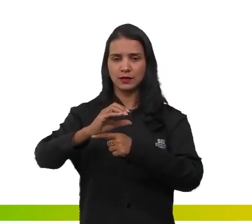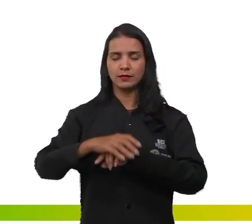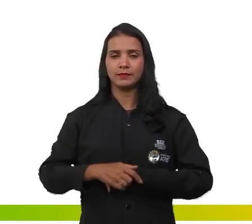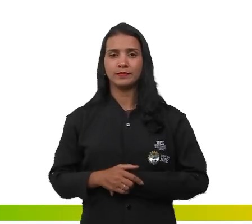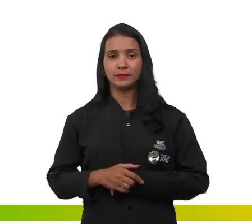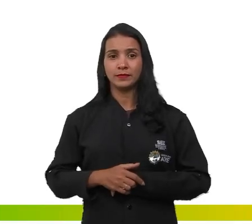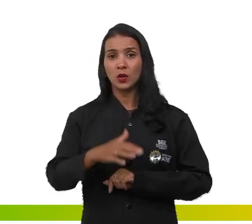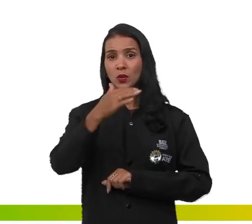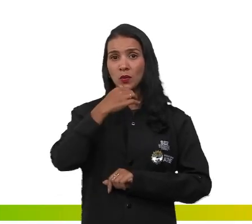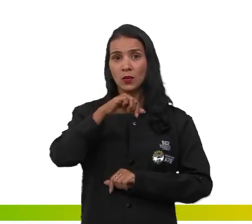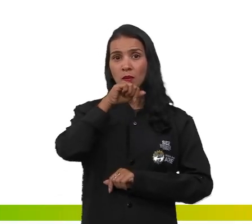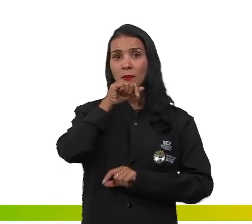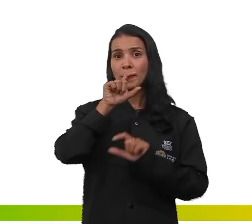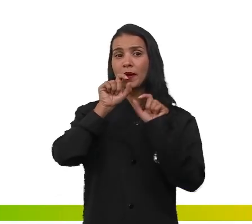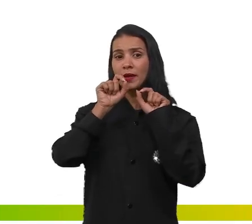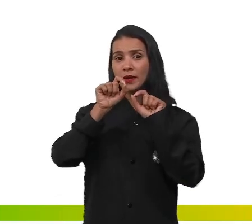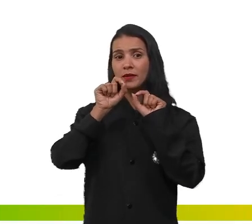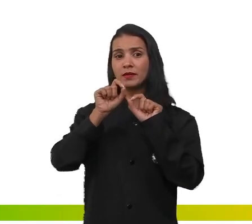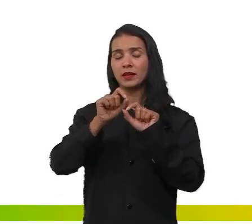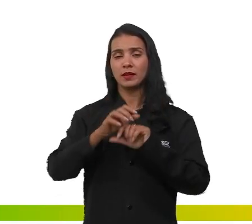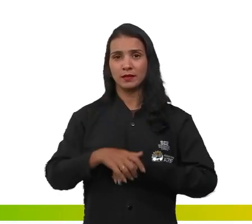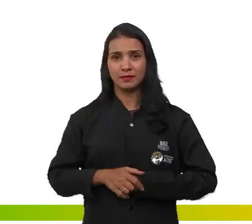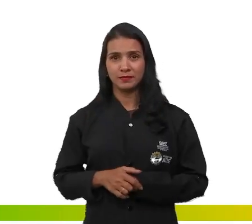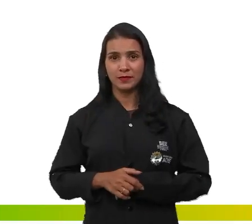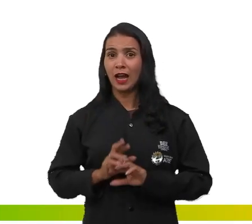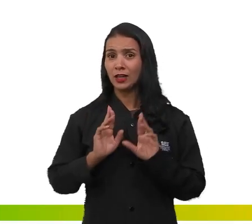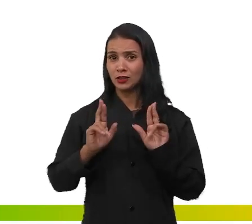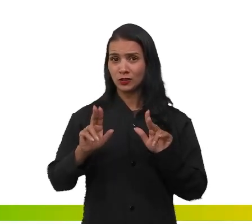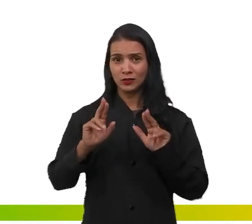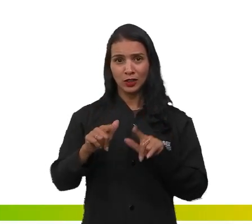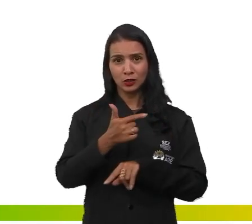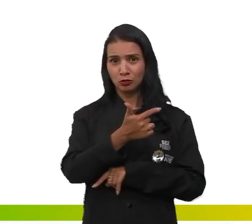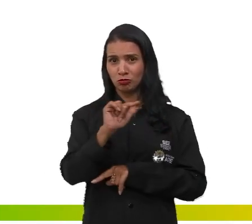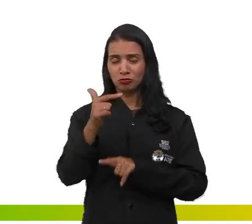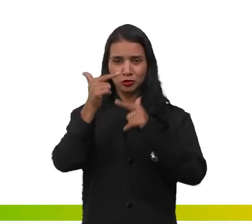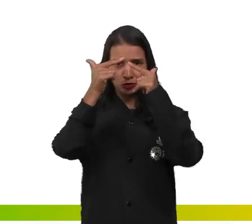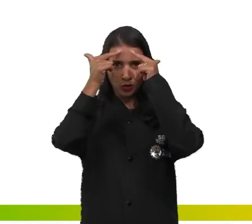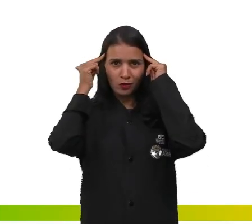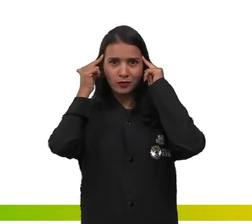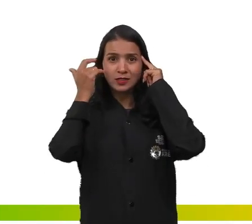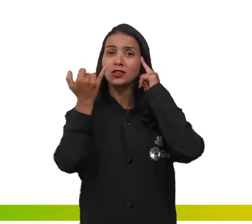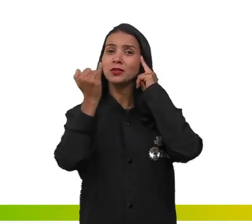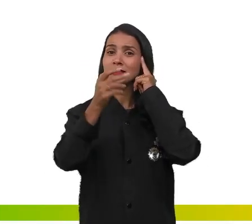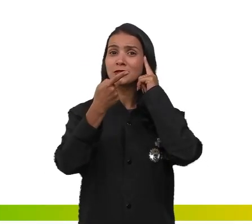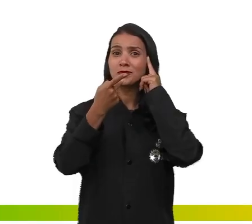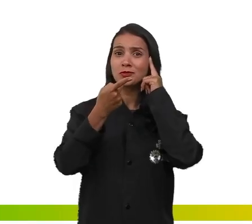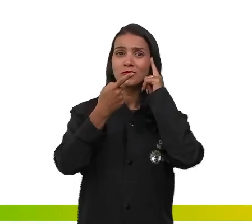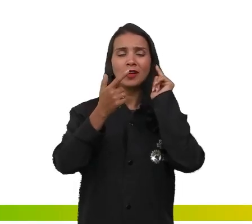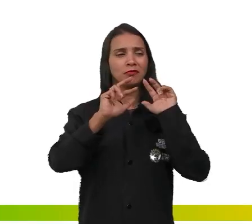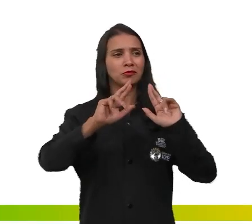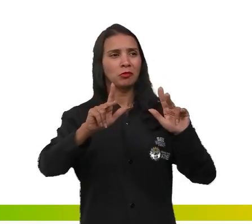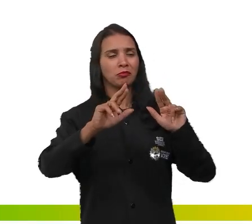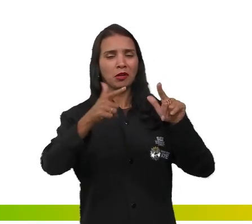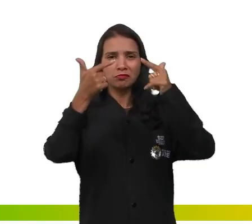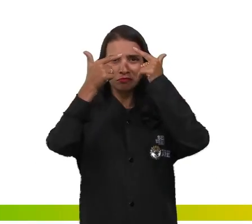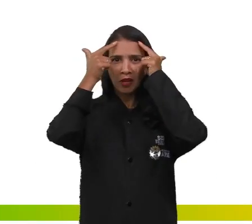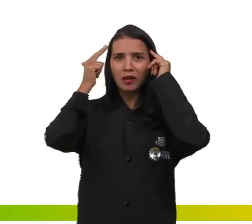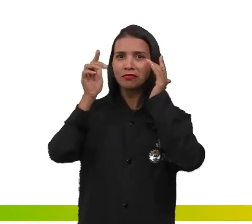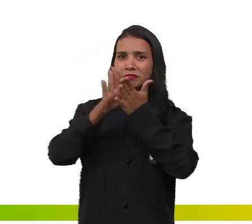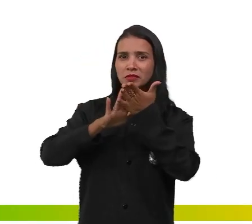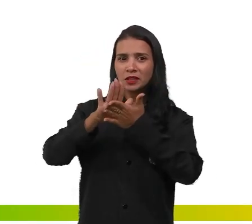quê? Não era, né? Porque ele está me falando que não é. Então, se eu falar do que não é, os homens é